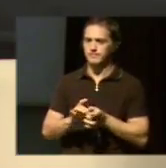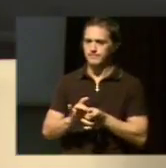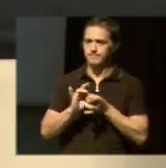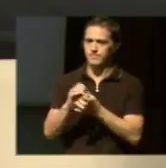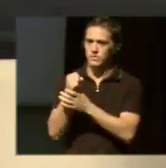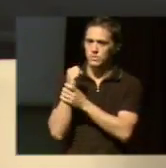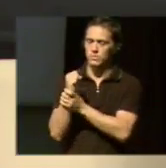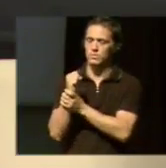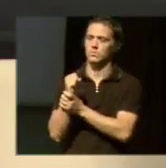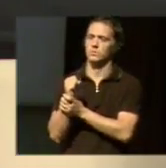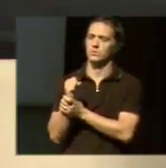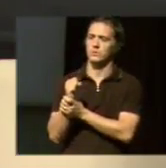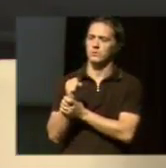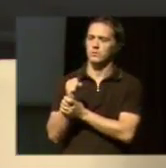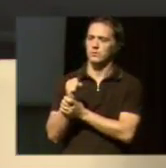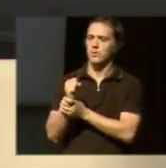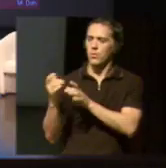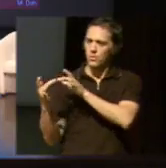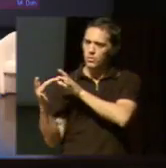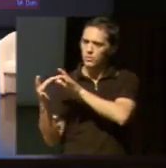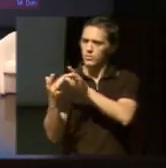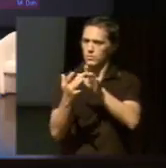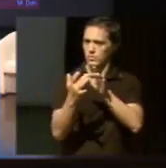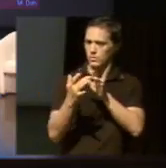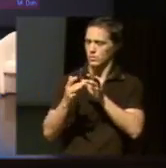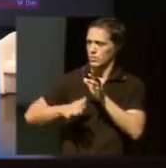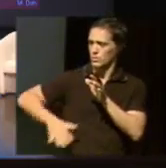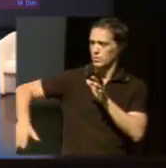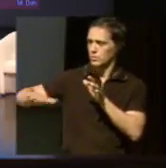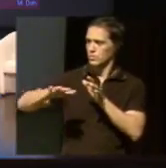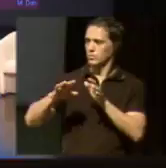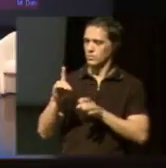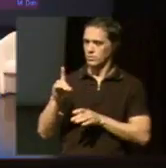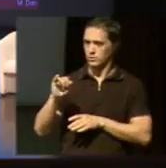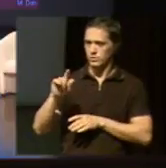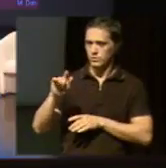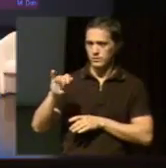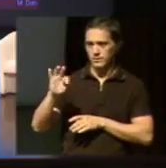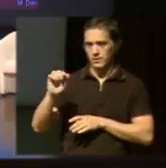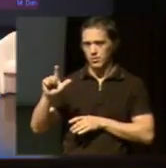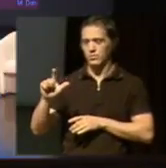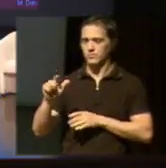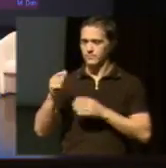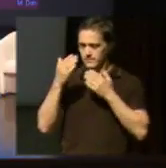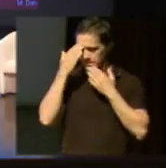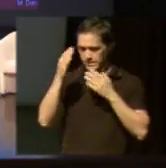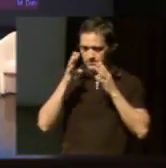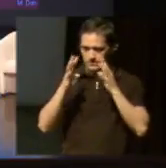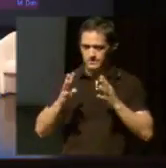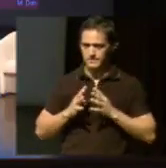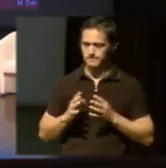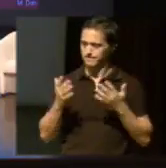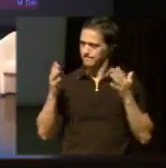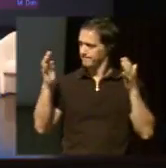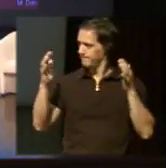ajudar os outros a se manter em contato com o mundo digital. Obrigado pela sua atenção.